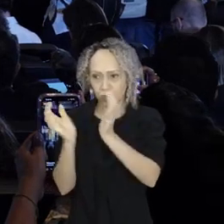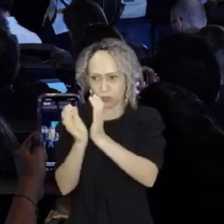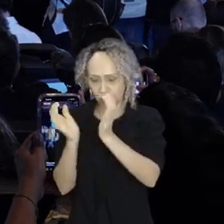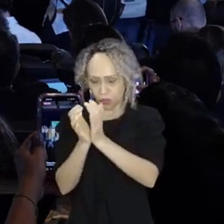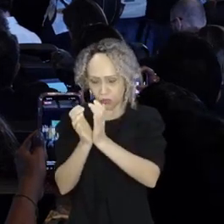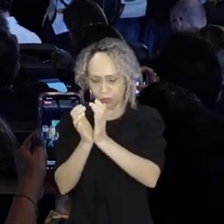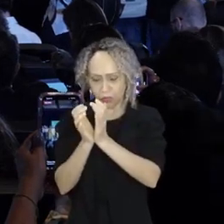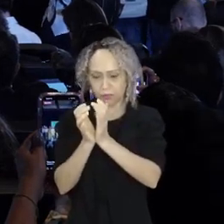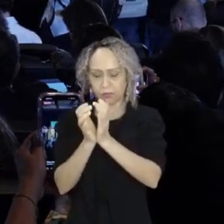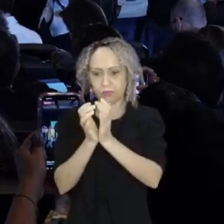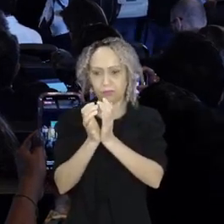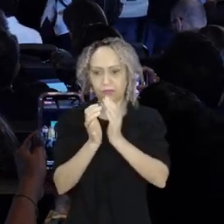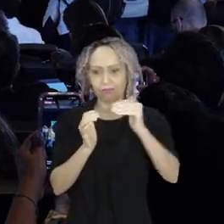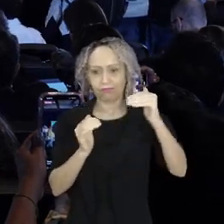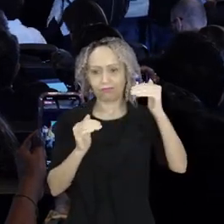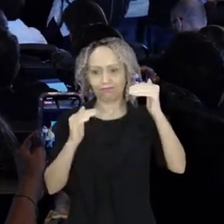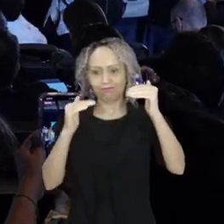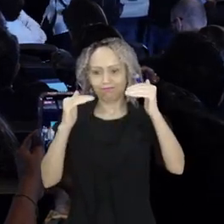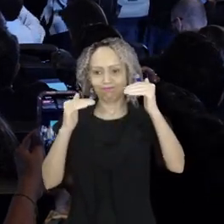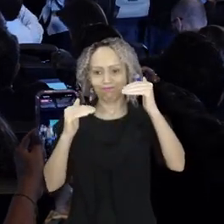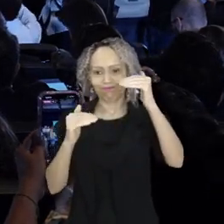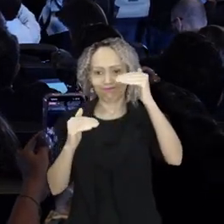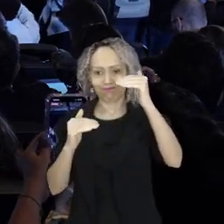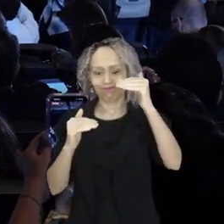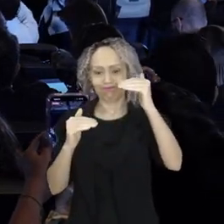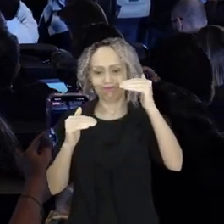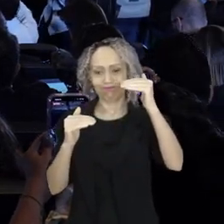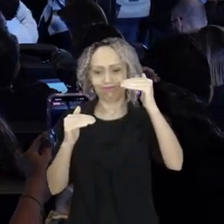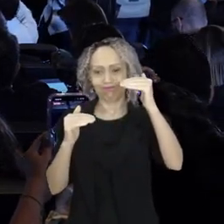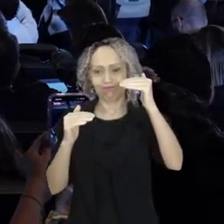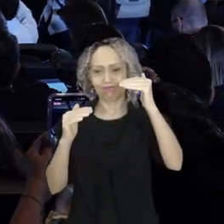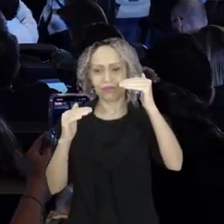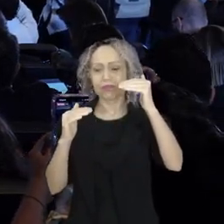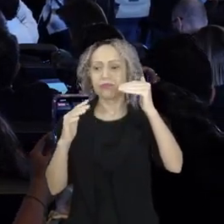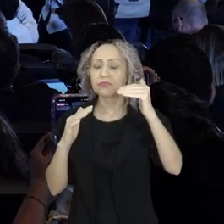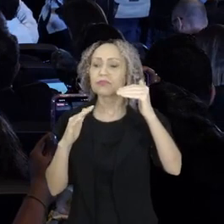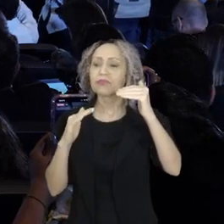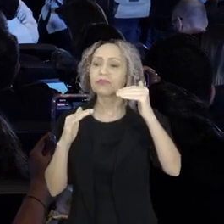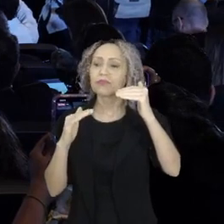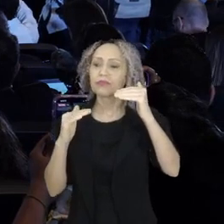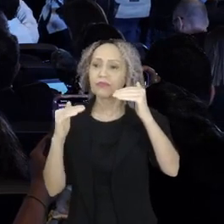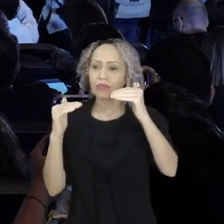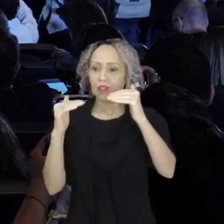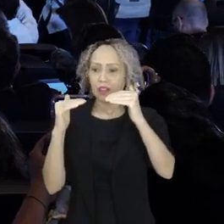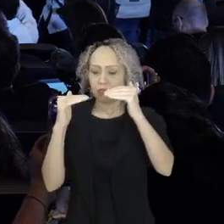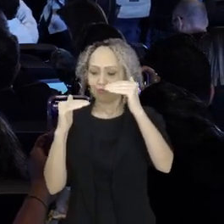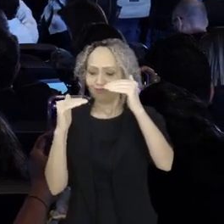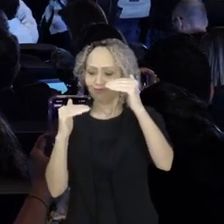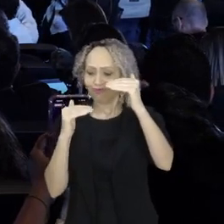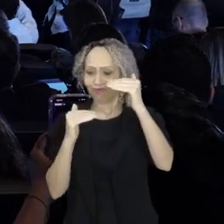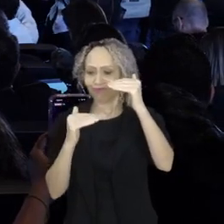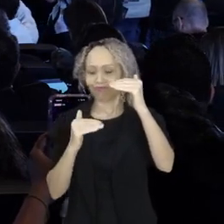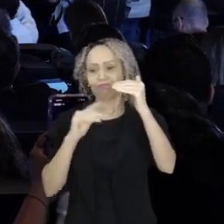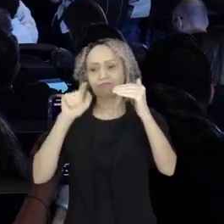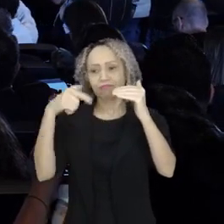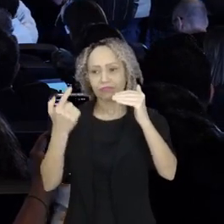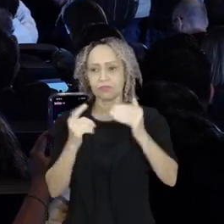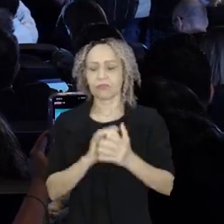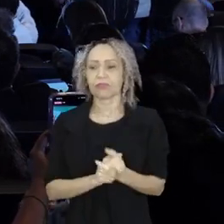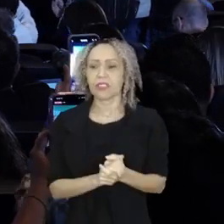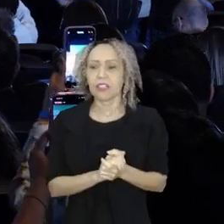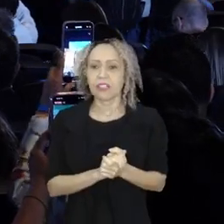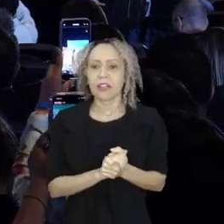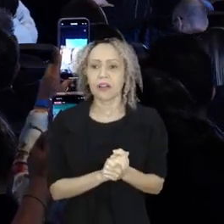sabe, tendo todas as informações para fazer a máquina funcionar, porque o povo brasileiro não